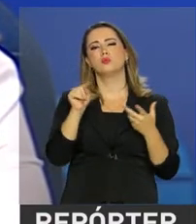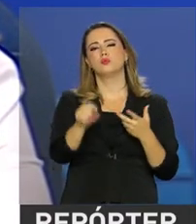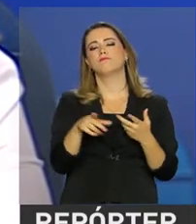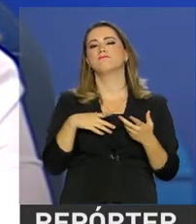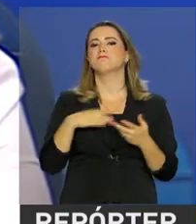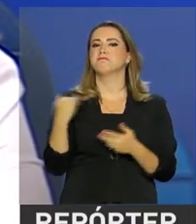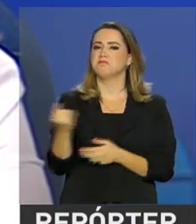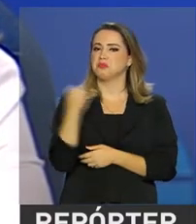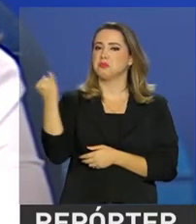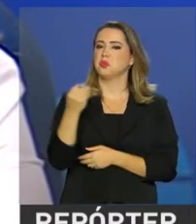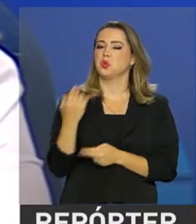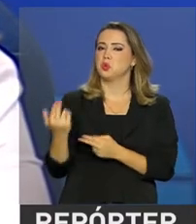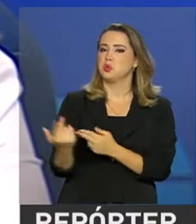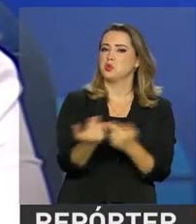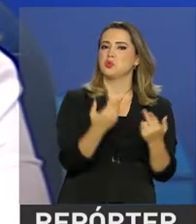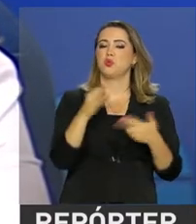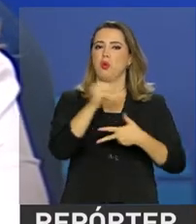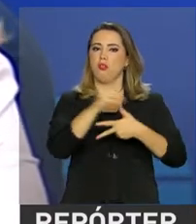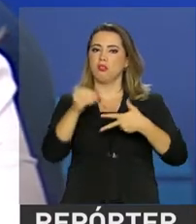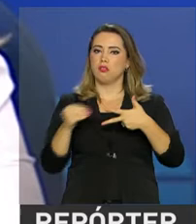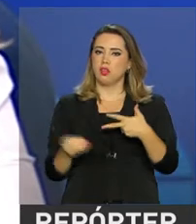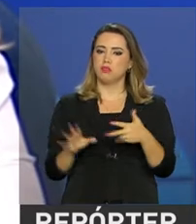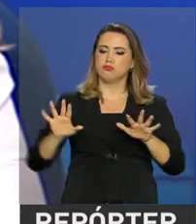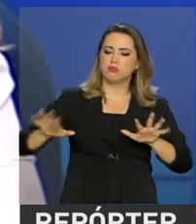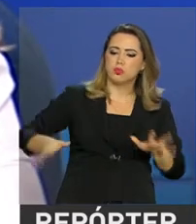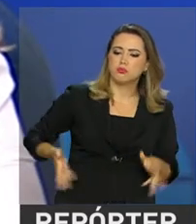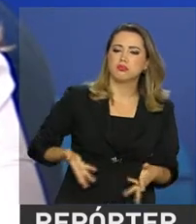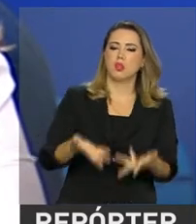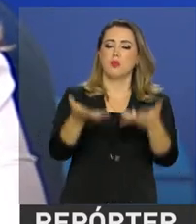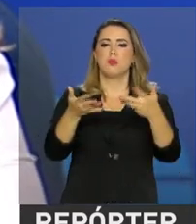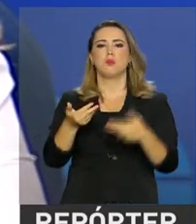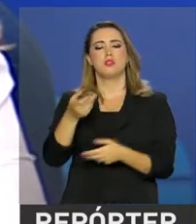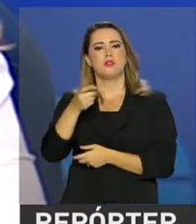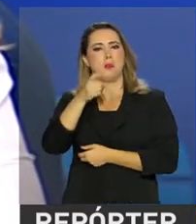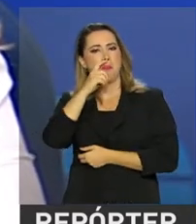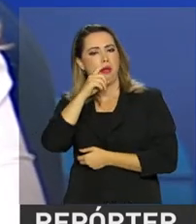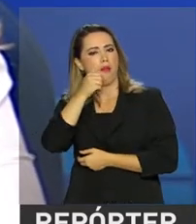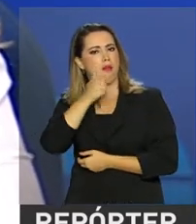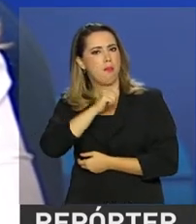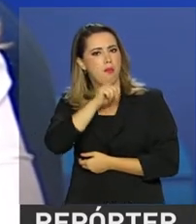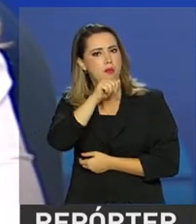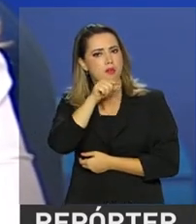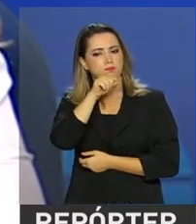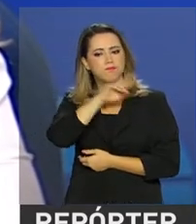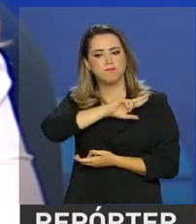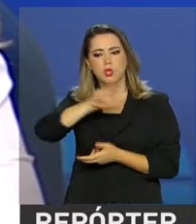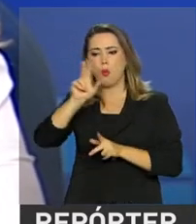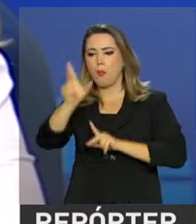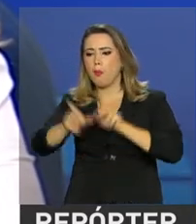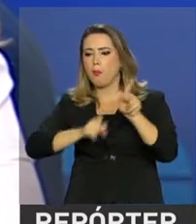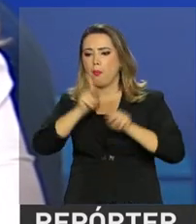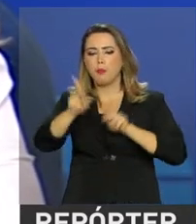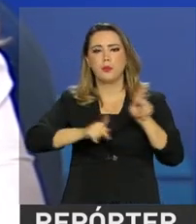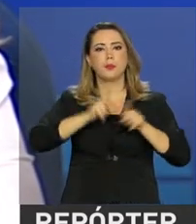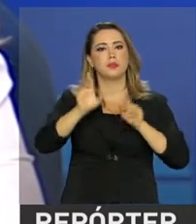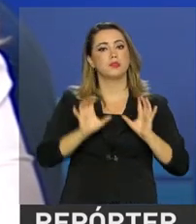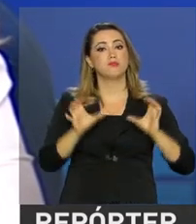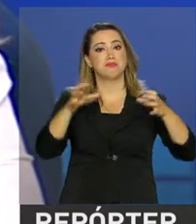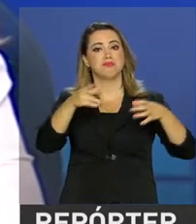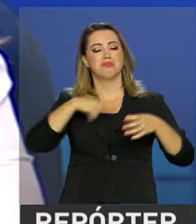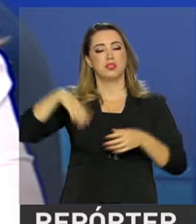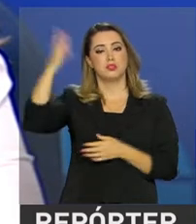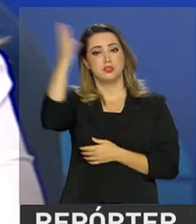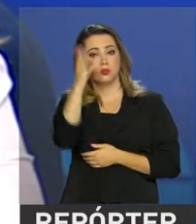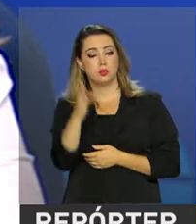da envergadura do Enem, que mobiliza pais, alunos, boa parte da sociedade brasileira, e que a